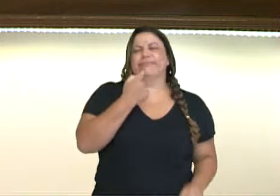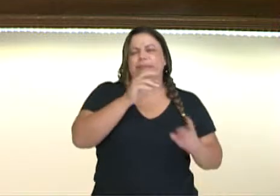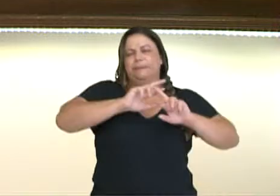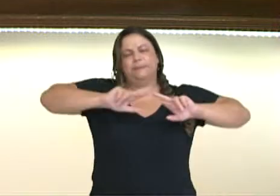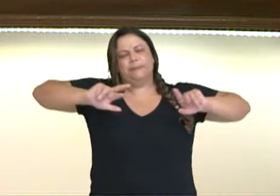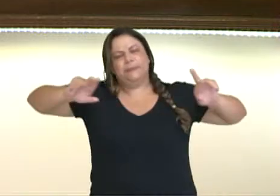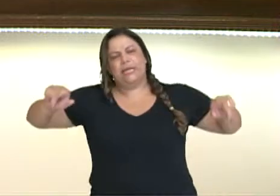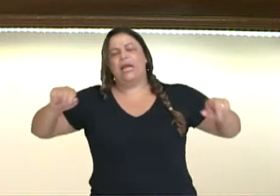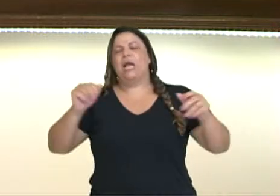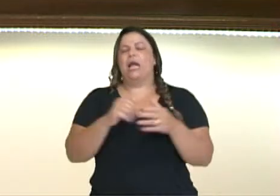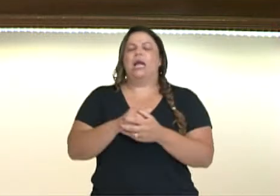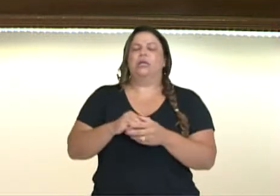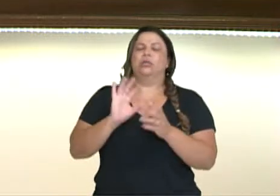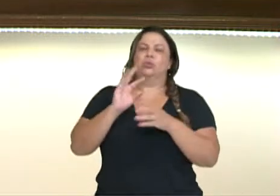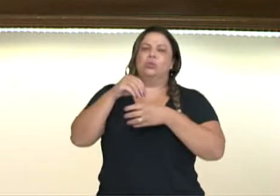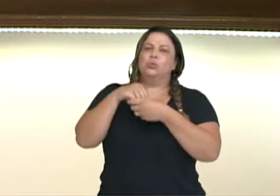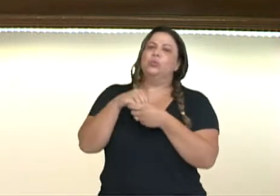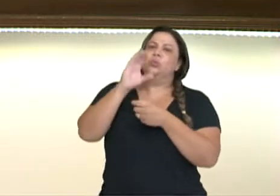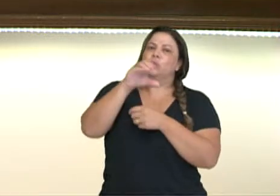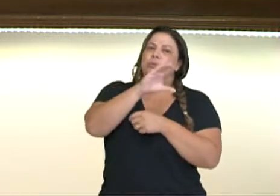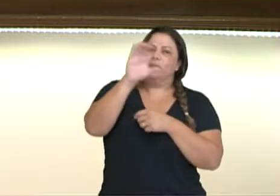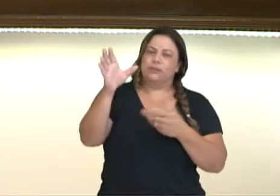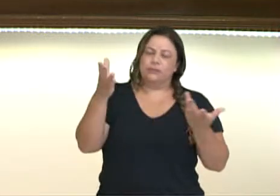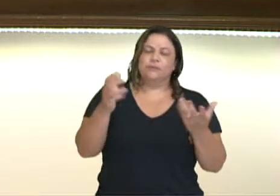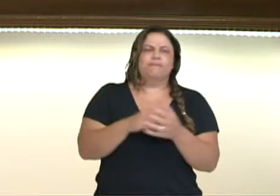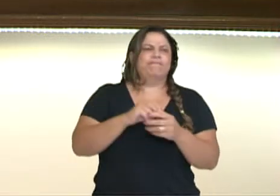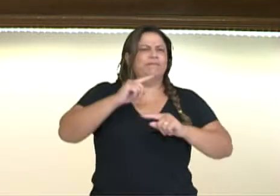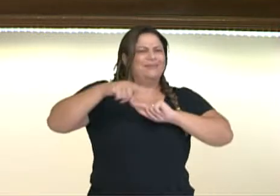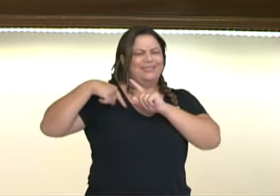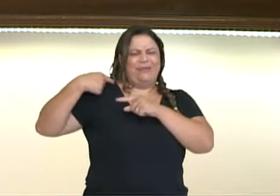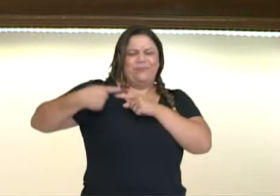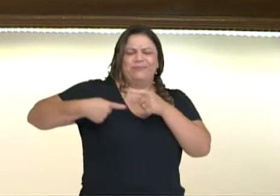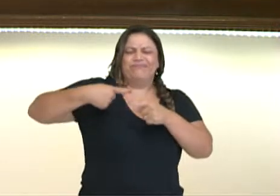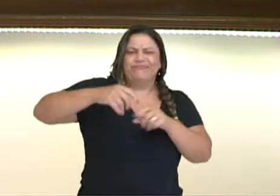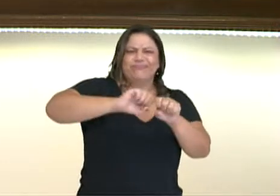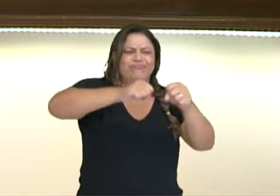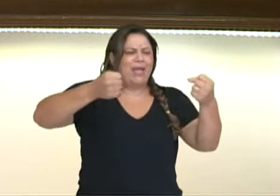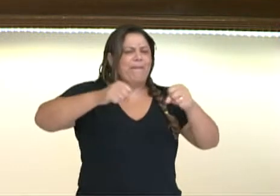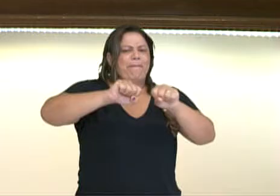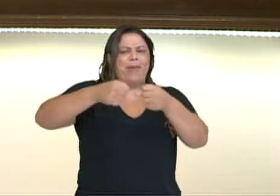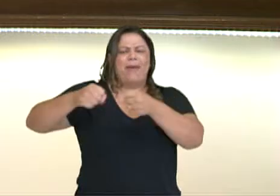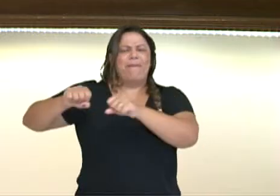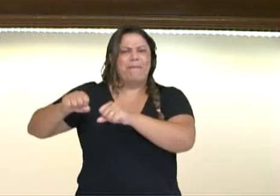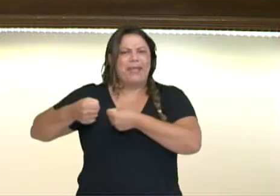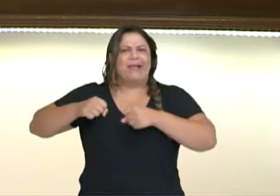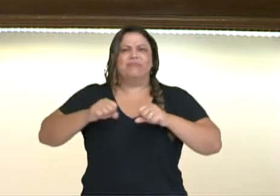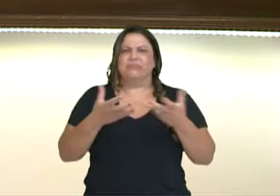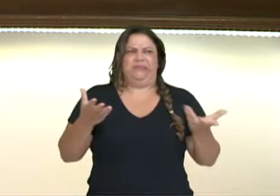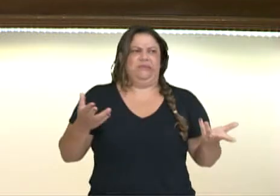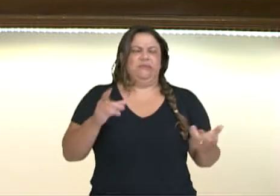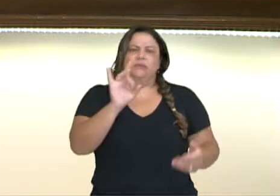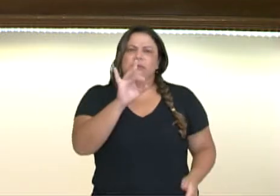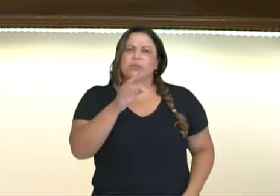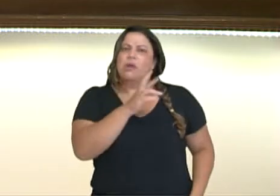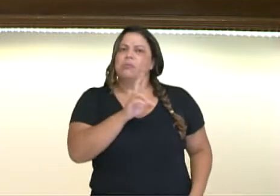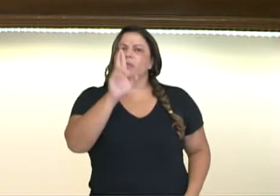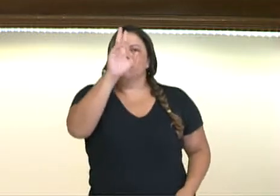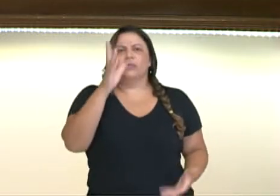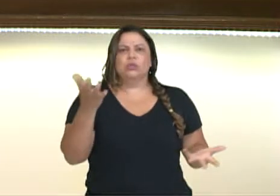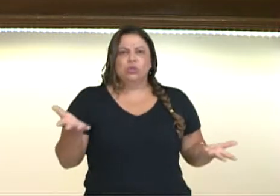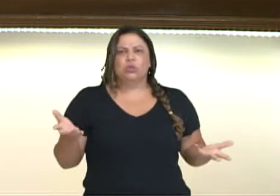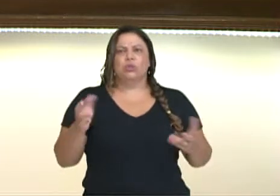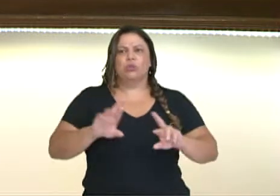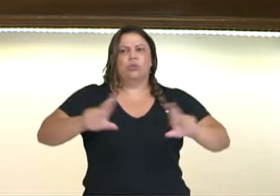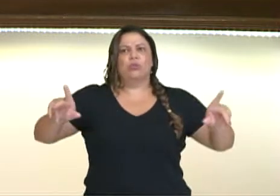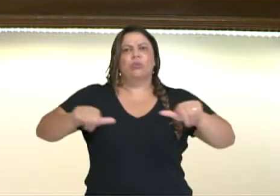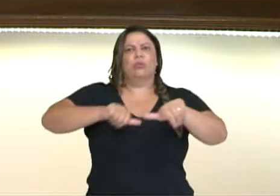acontecimentos históricos começam a quebrar um pouquinho esse padrão de obras de arte somente para a religião. Tá? A